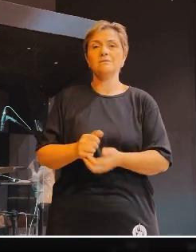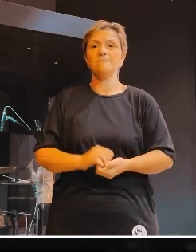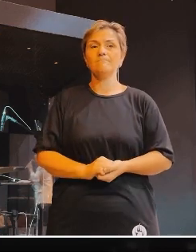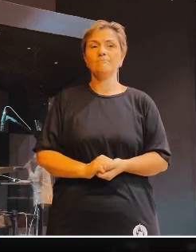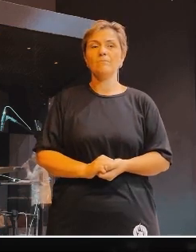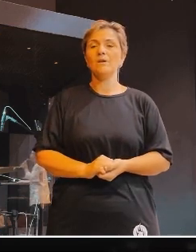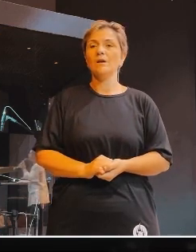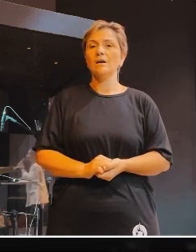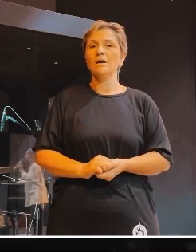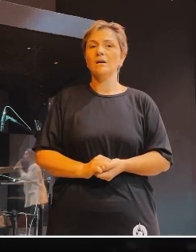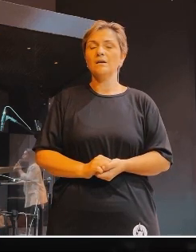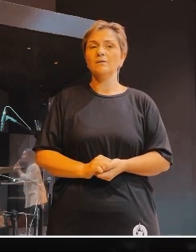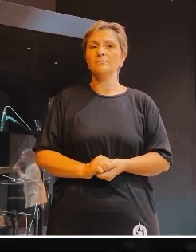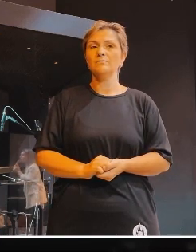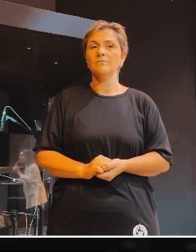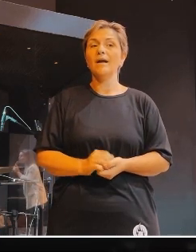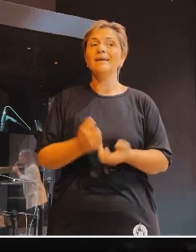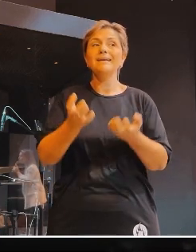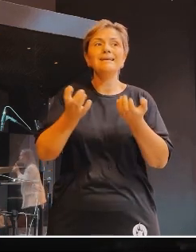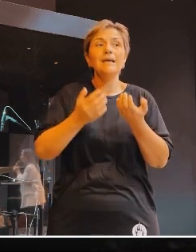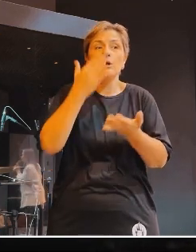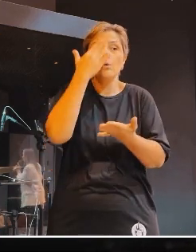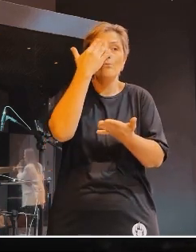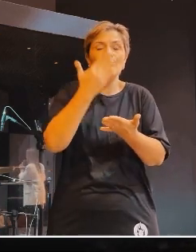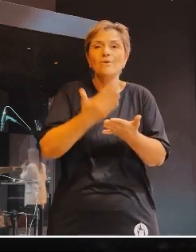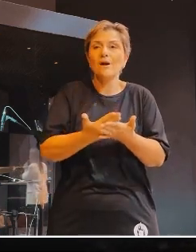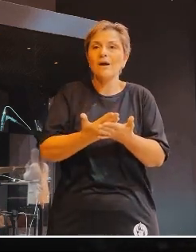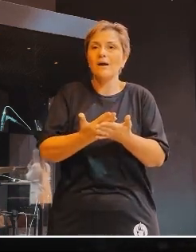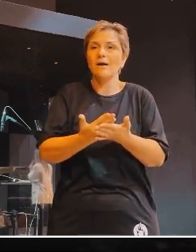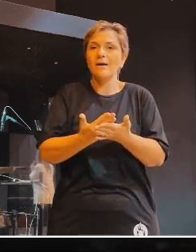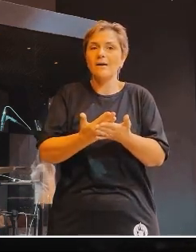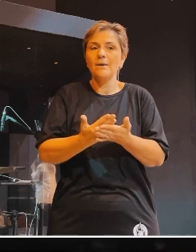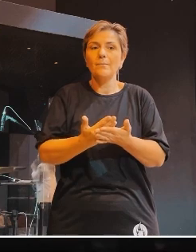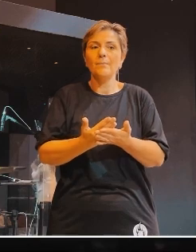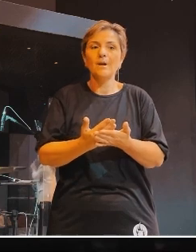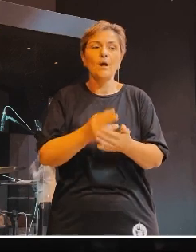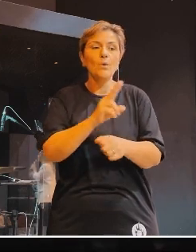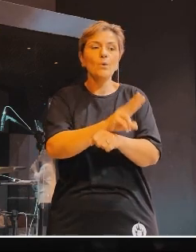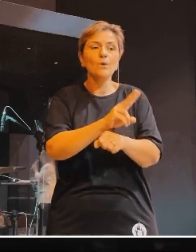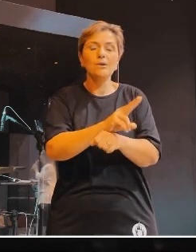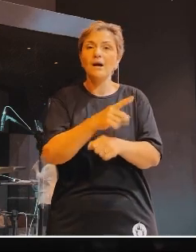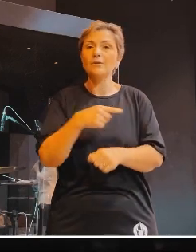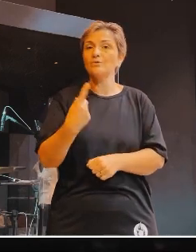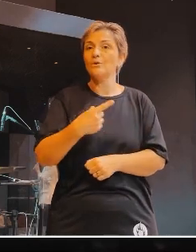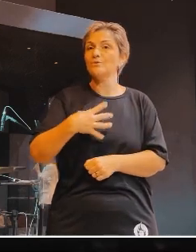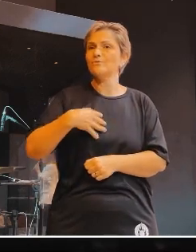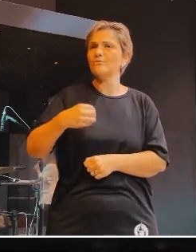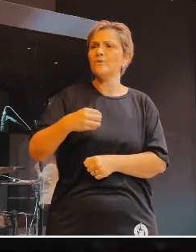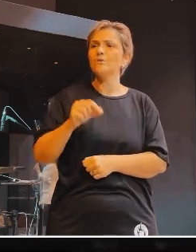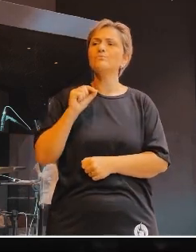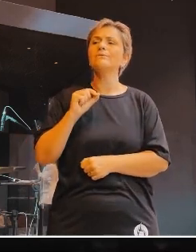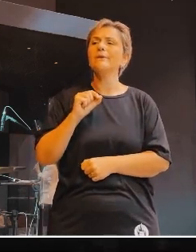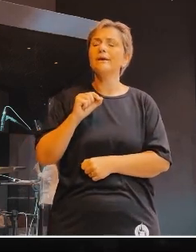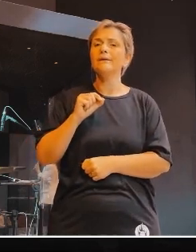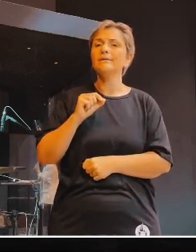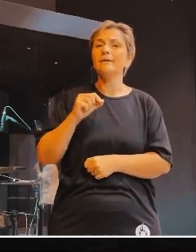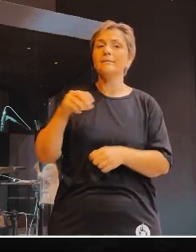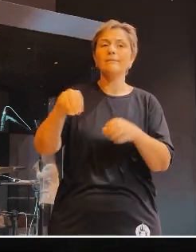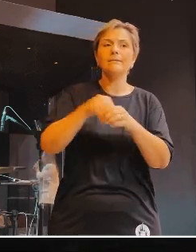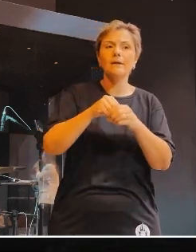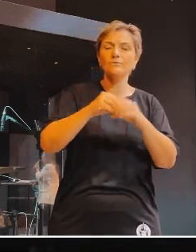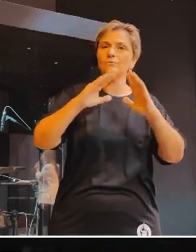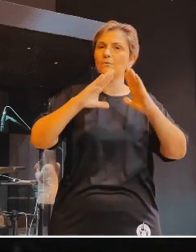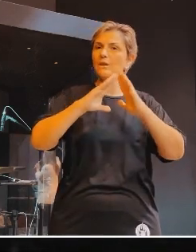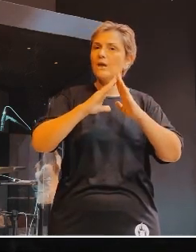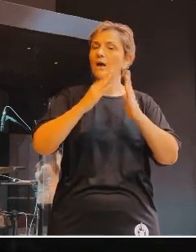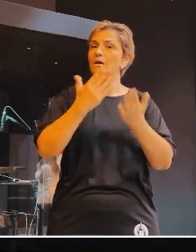Em quem confiar para deixar os nossos filhos? Quem está lá na escola? A